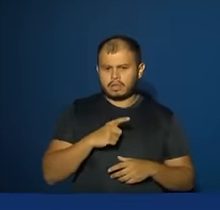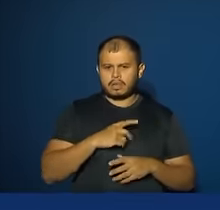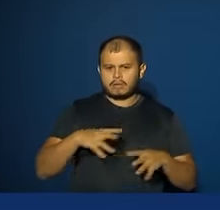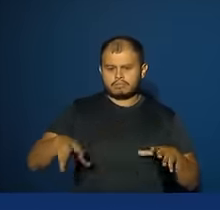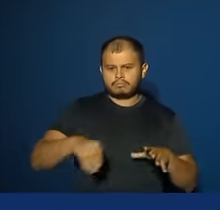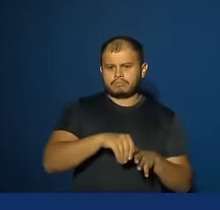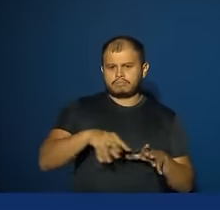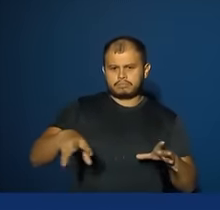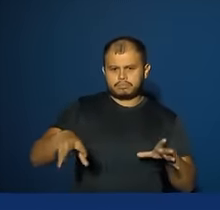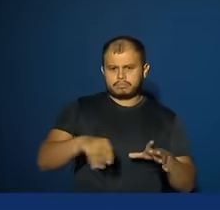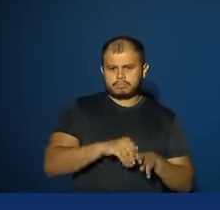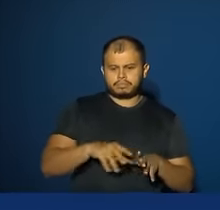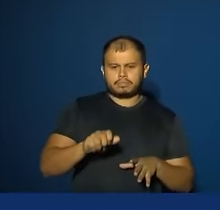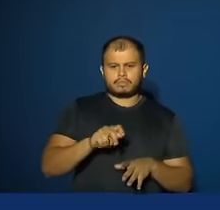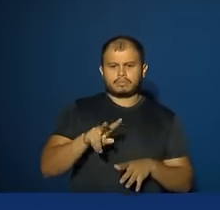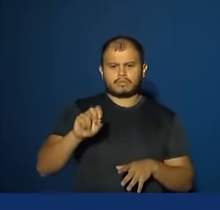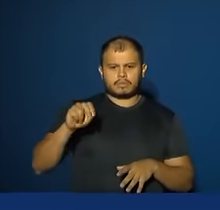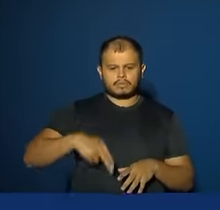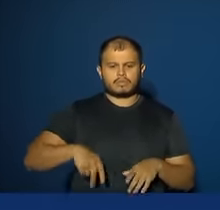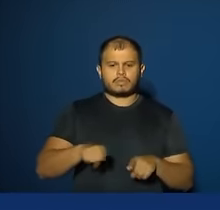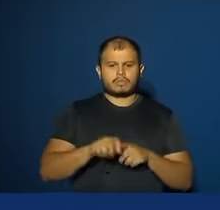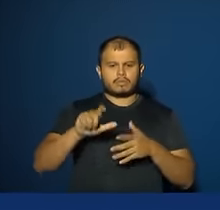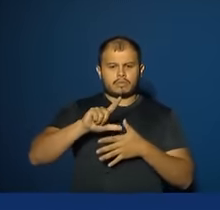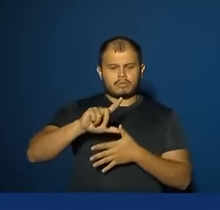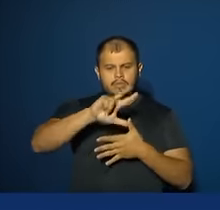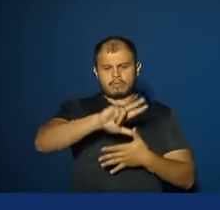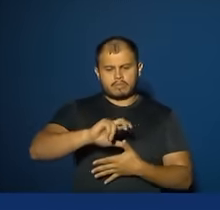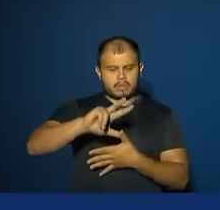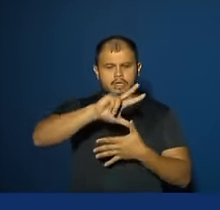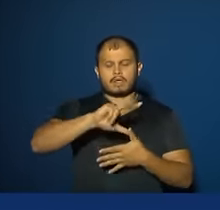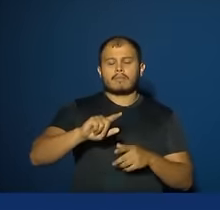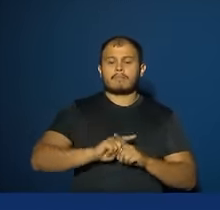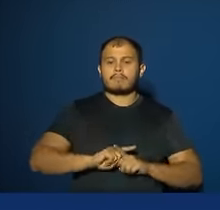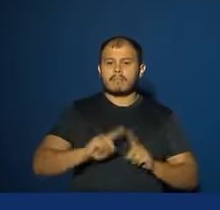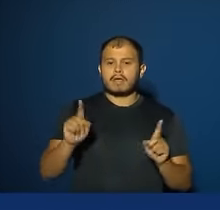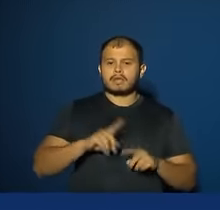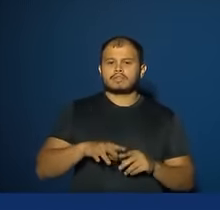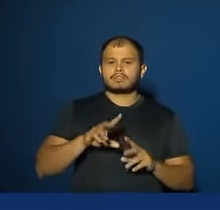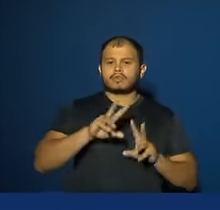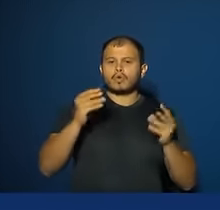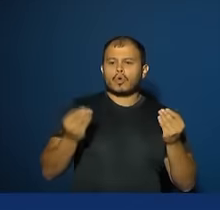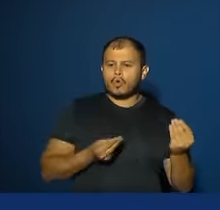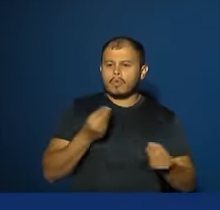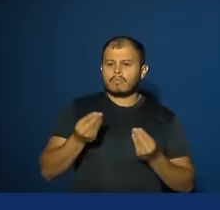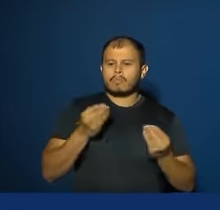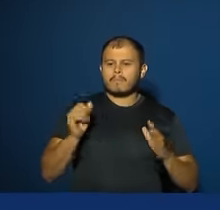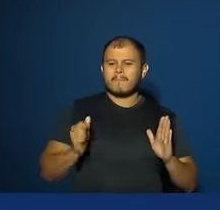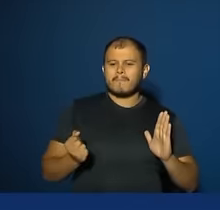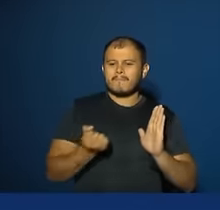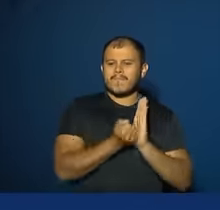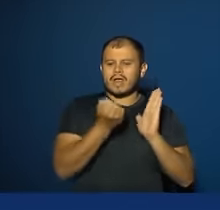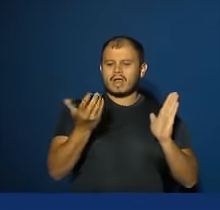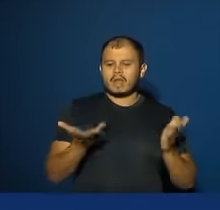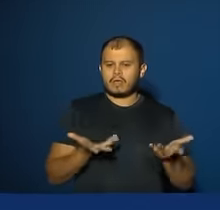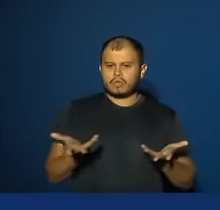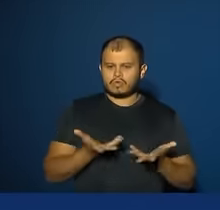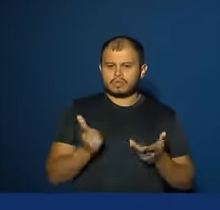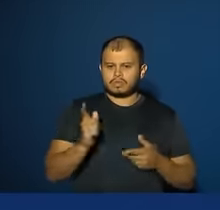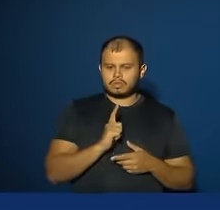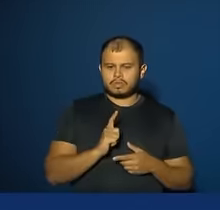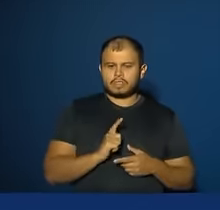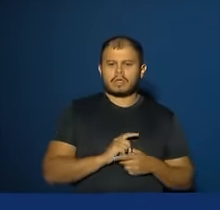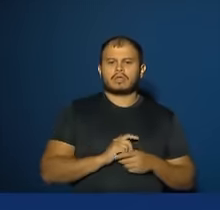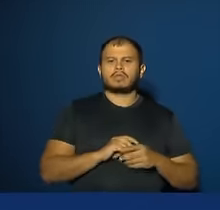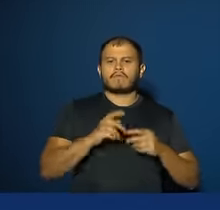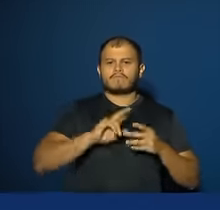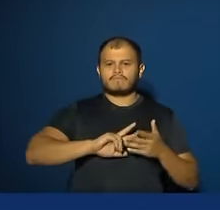a integração da Avon na América Latina, mas eu acho que o valor da marca, no momento que tem tanta ruptura,